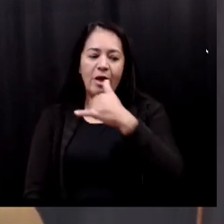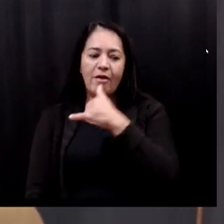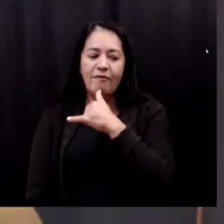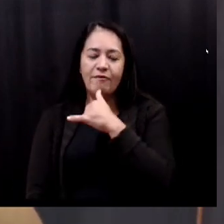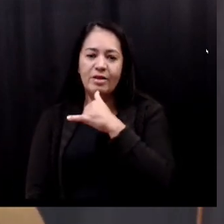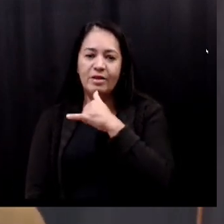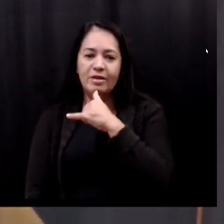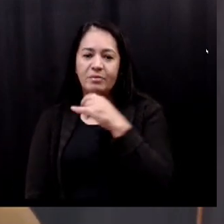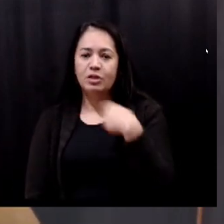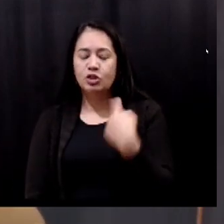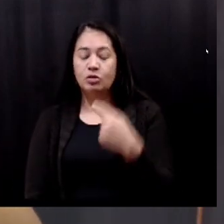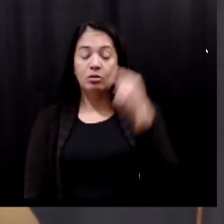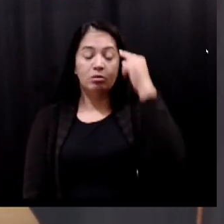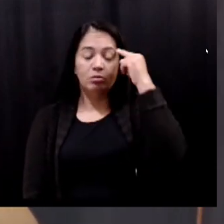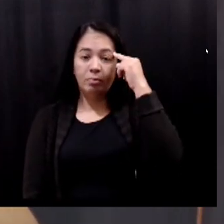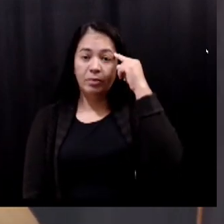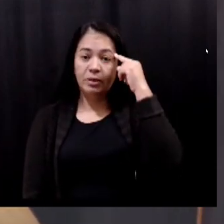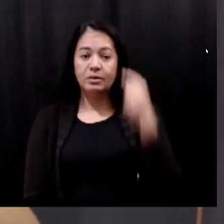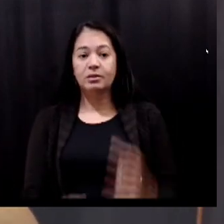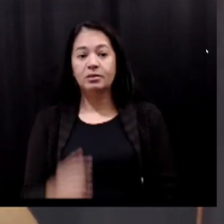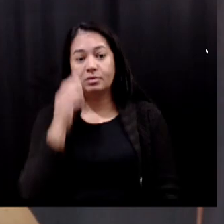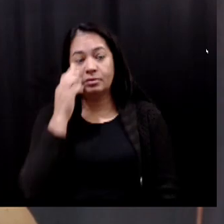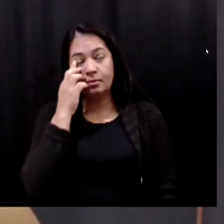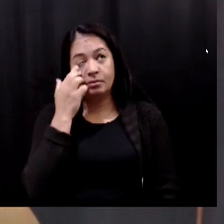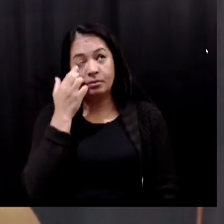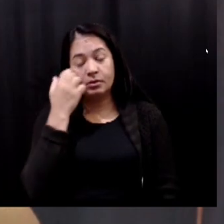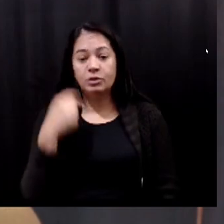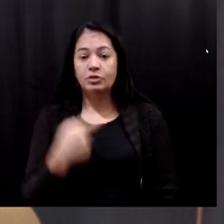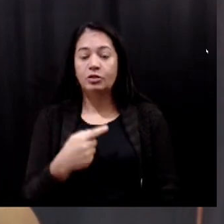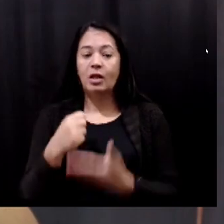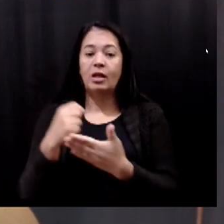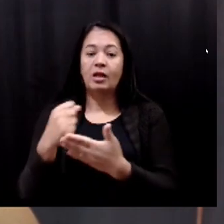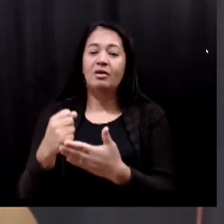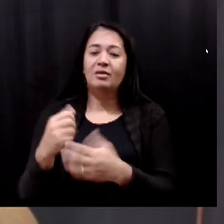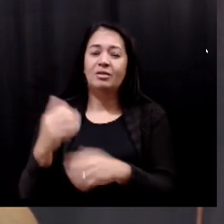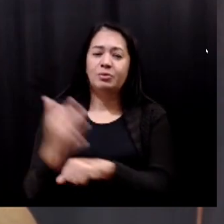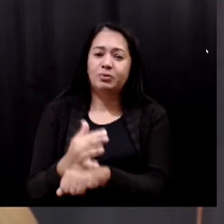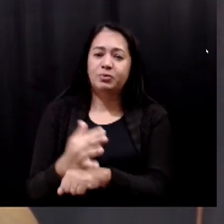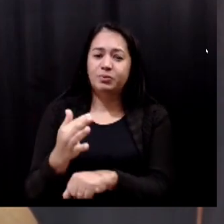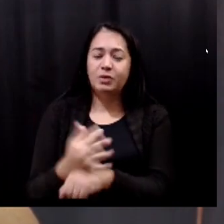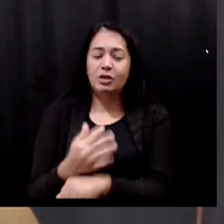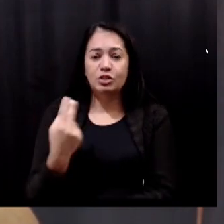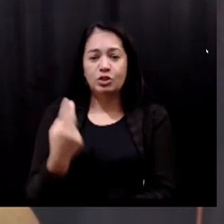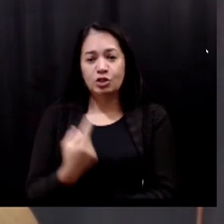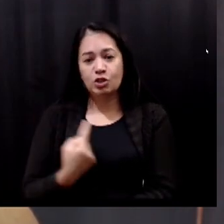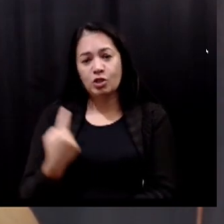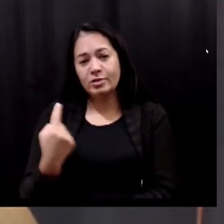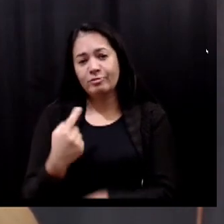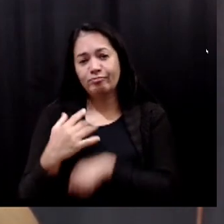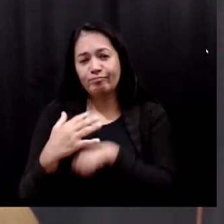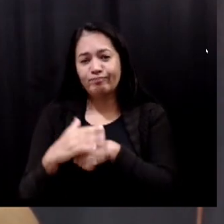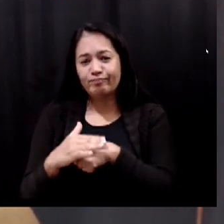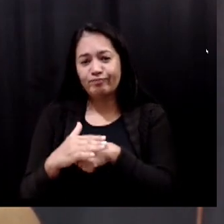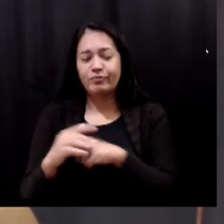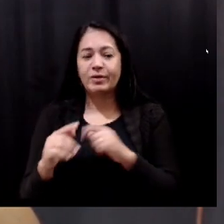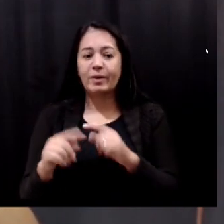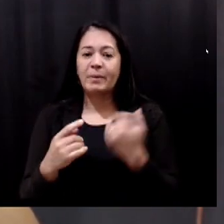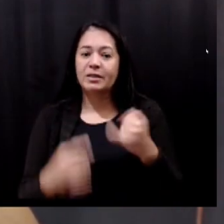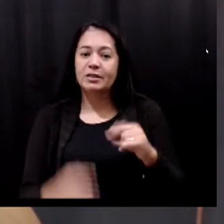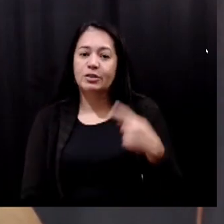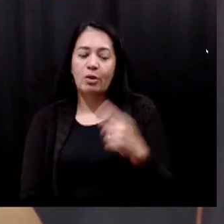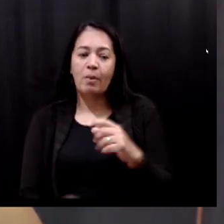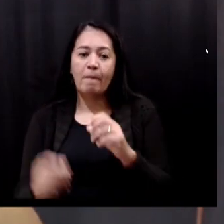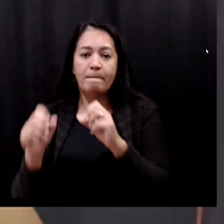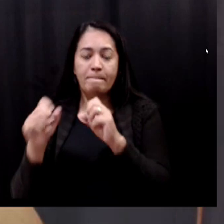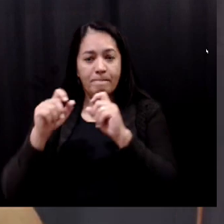isso. Então, a gente acaba levando a carga sozinho e adoecendo. Mas, se a gente puder pensar nesses 3 tipos de